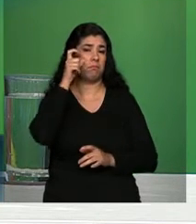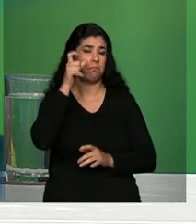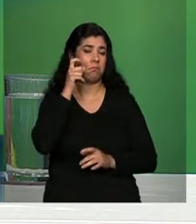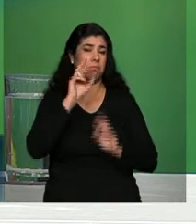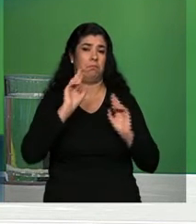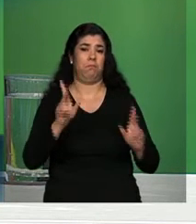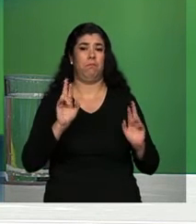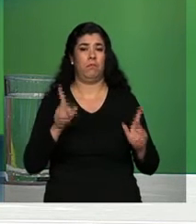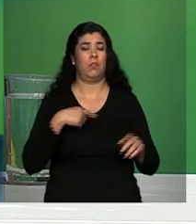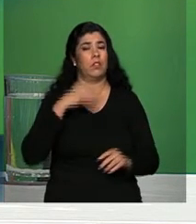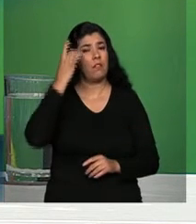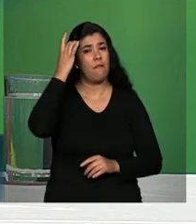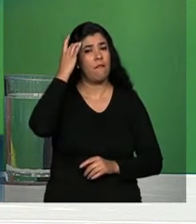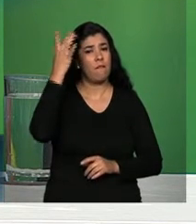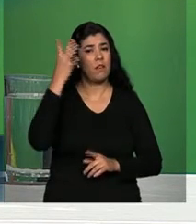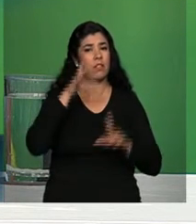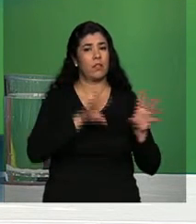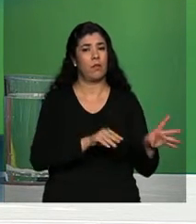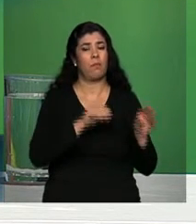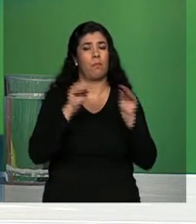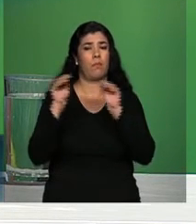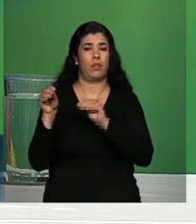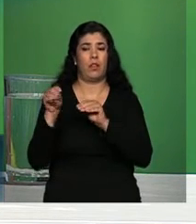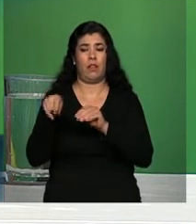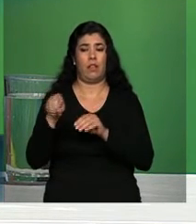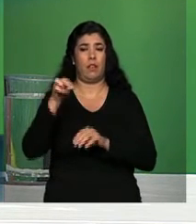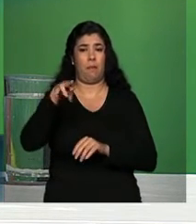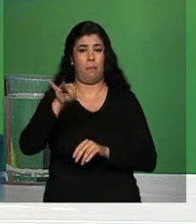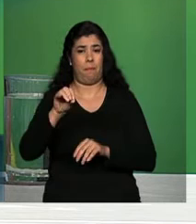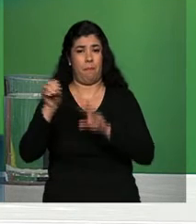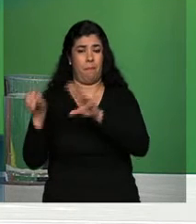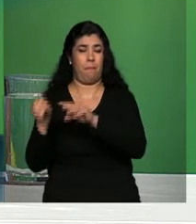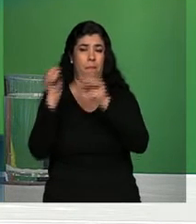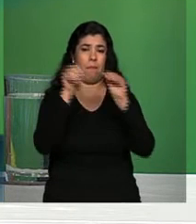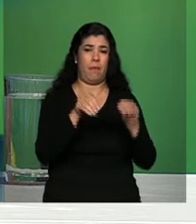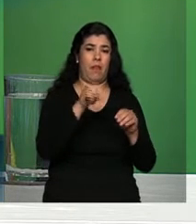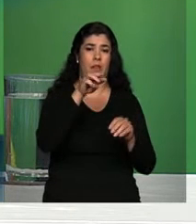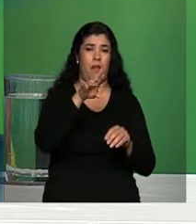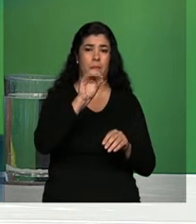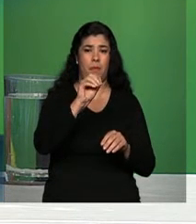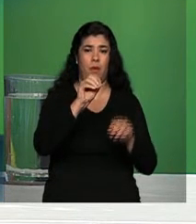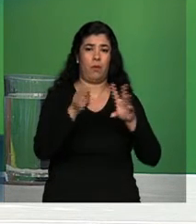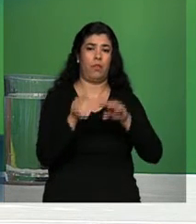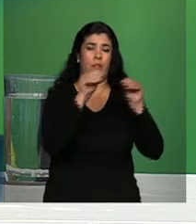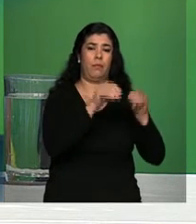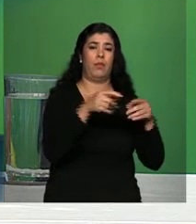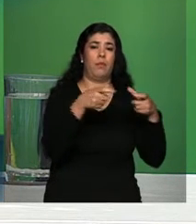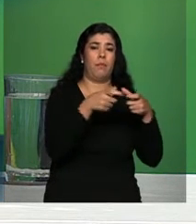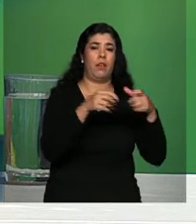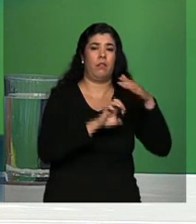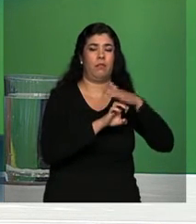de facilidade da passagem de MEI para micro, de micro para pequeno.